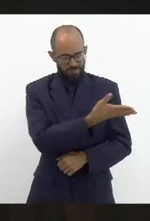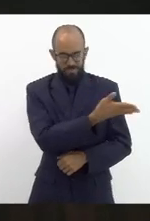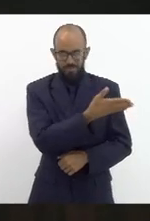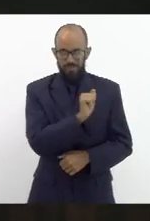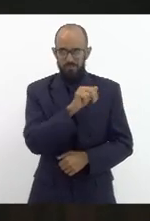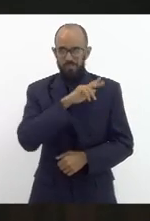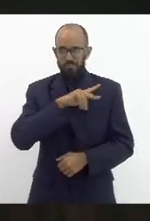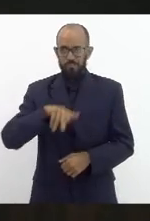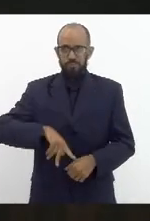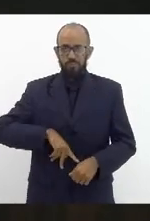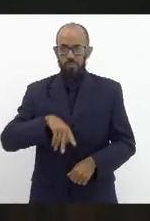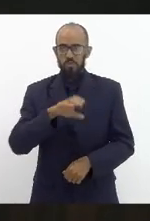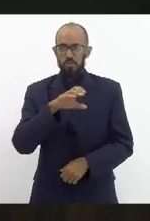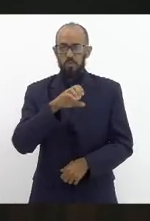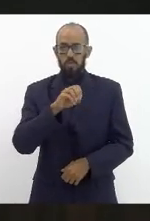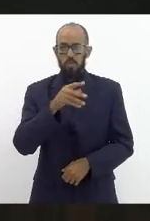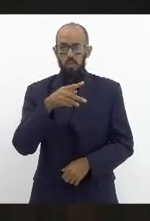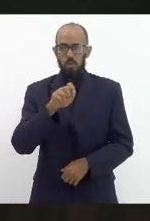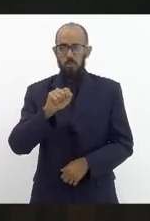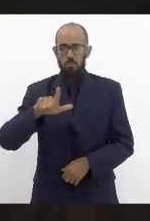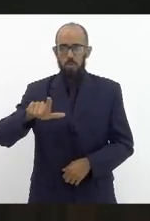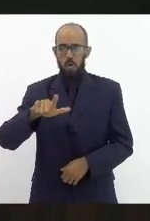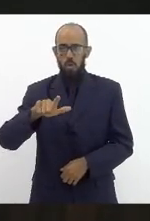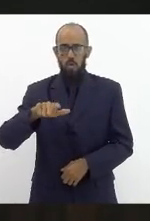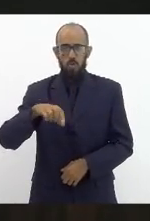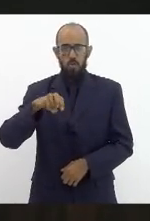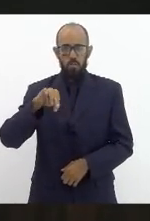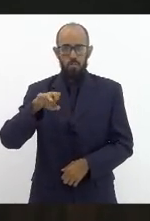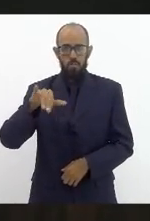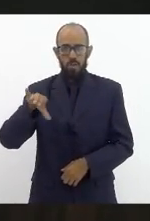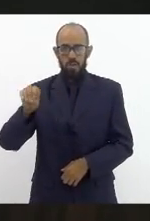Presidente do COPOL, Márcio Garcia, né? Que está aqui presente.